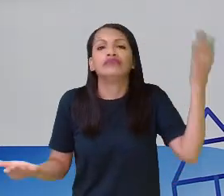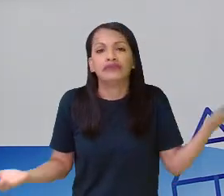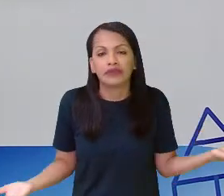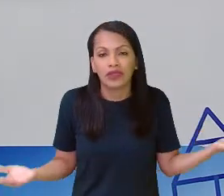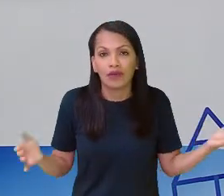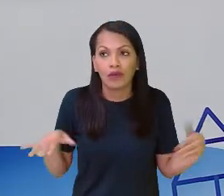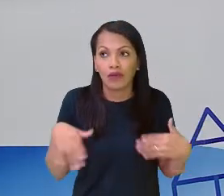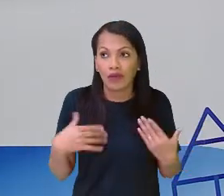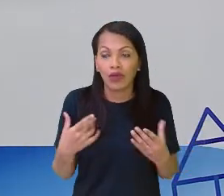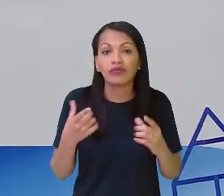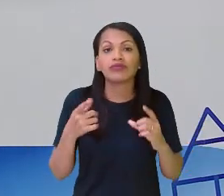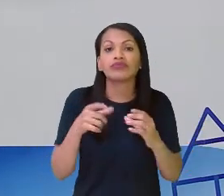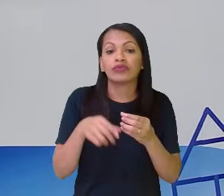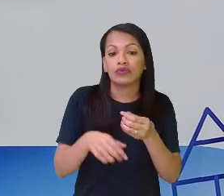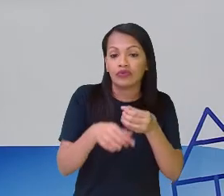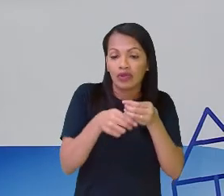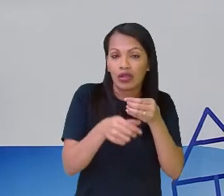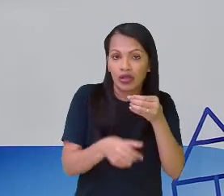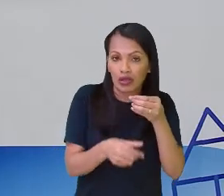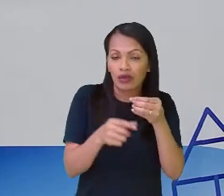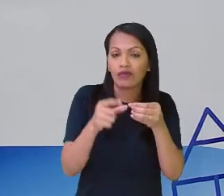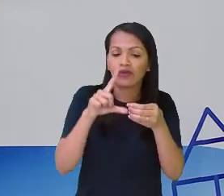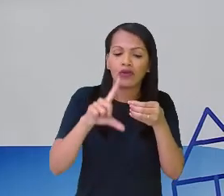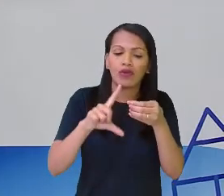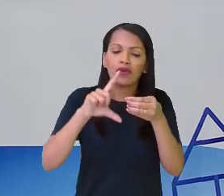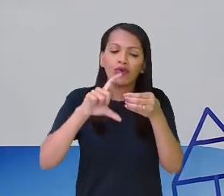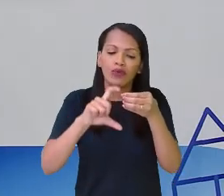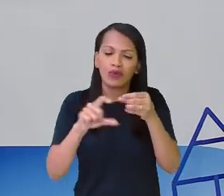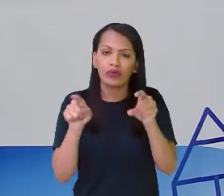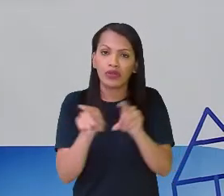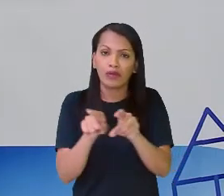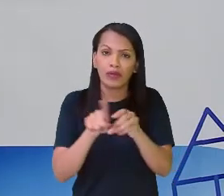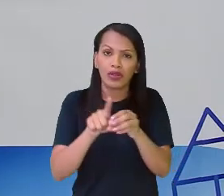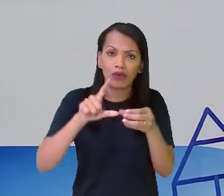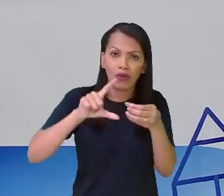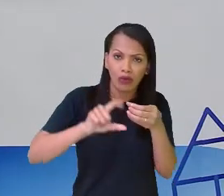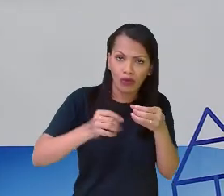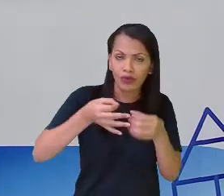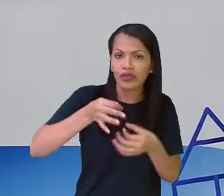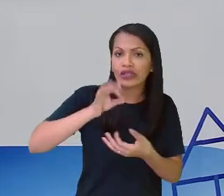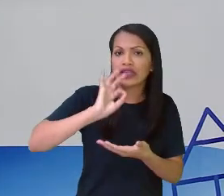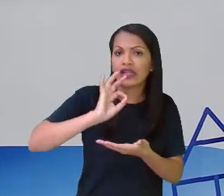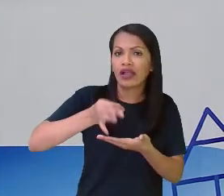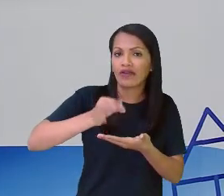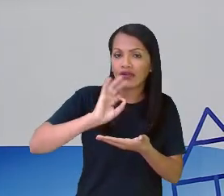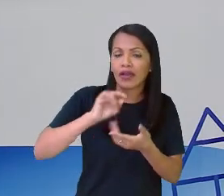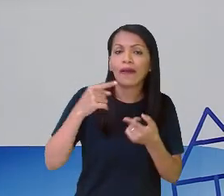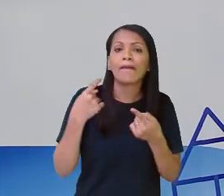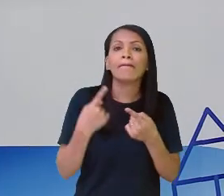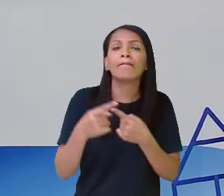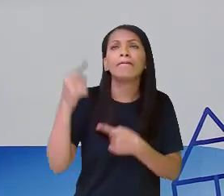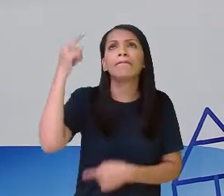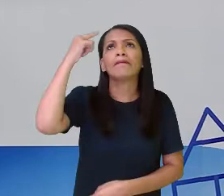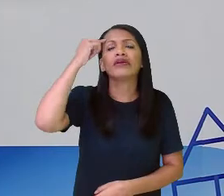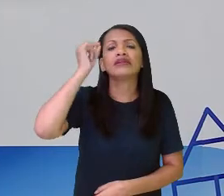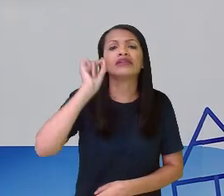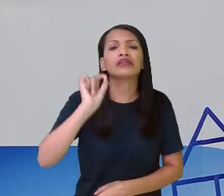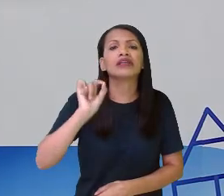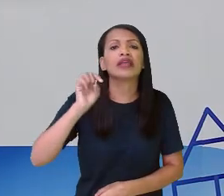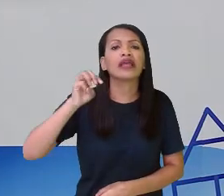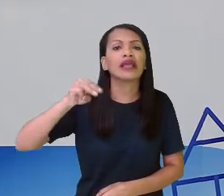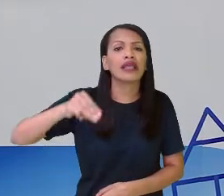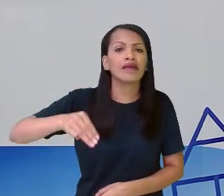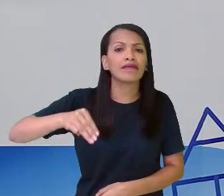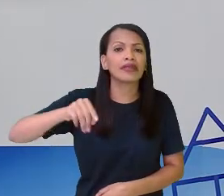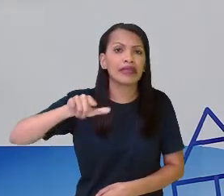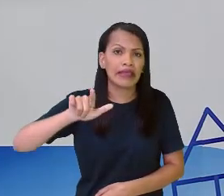nesses copinhos de suco, nos copinhos de café, a gente pensa em ml, pensa em